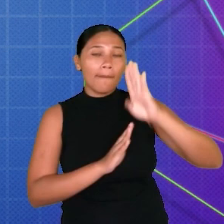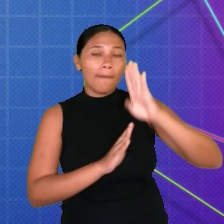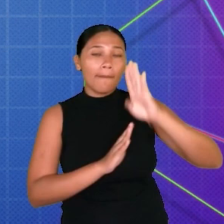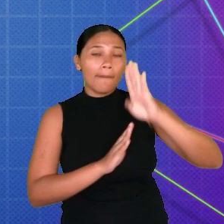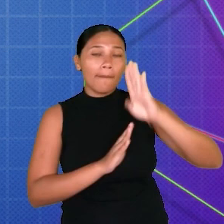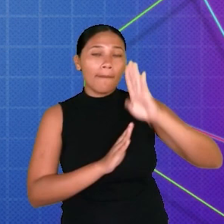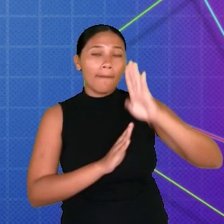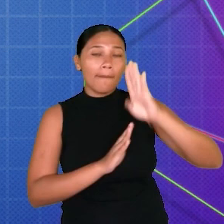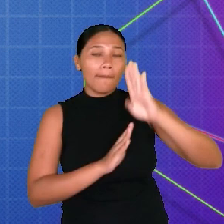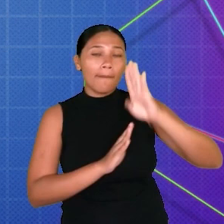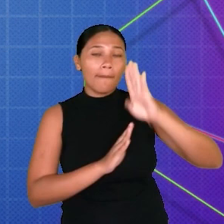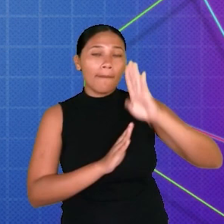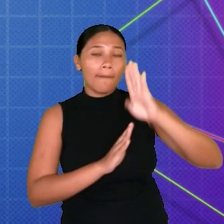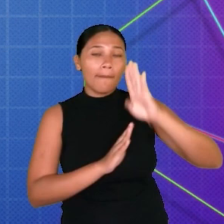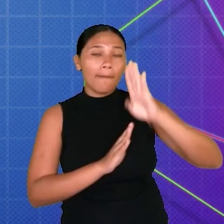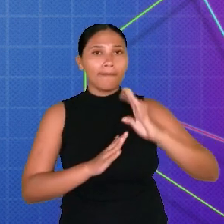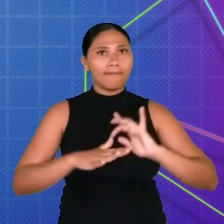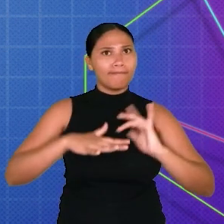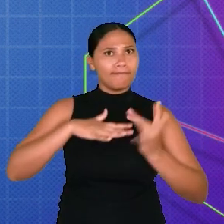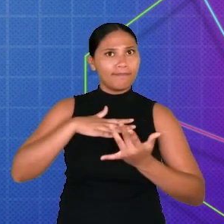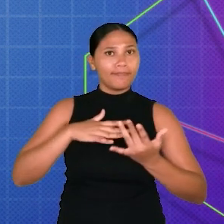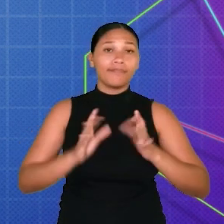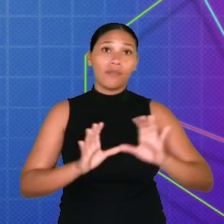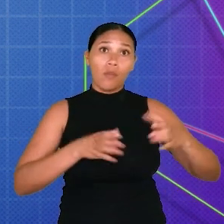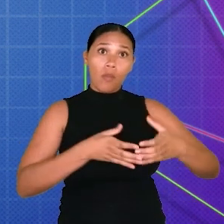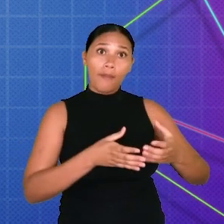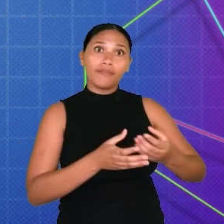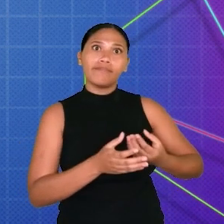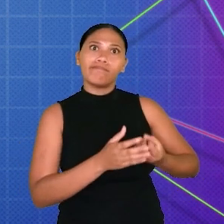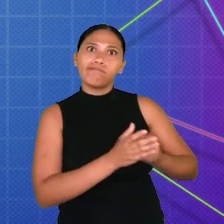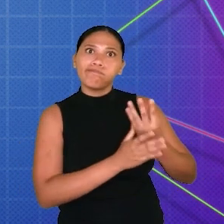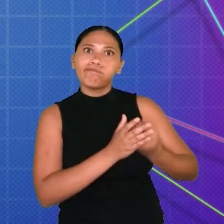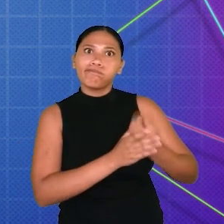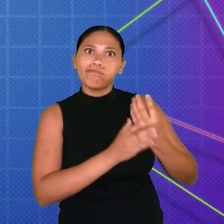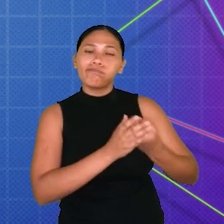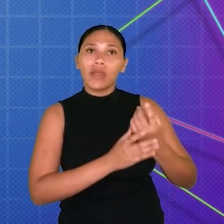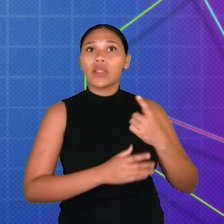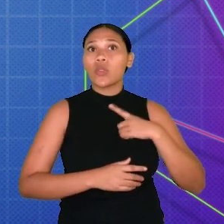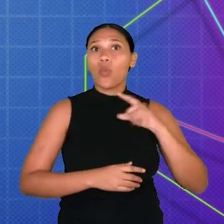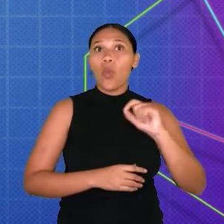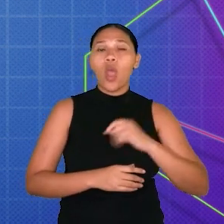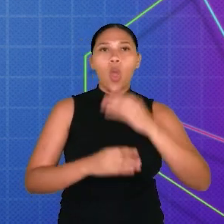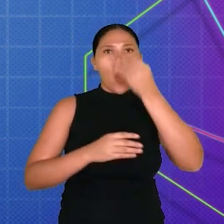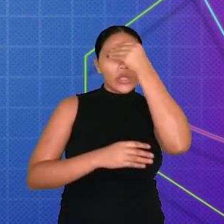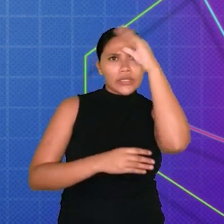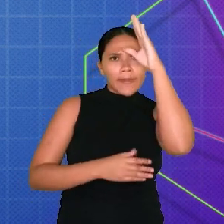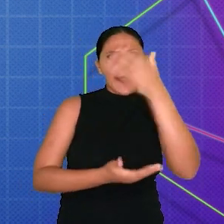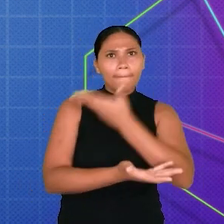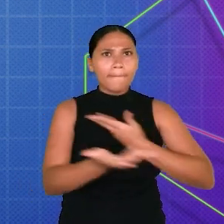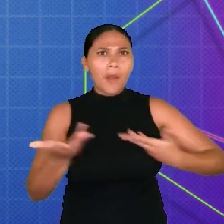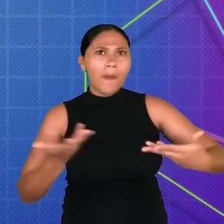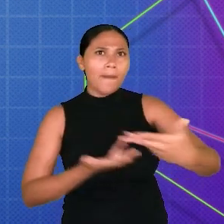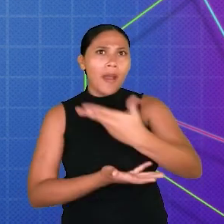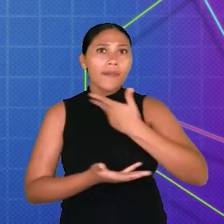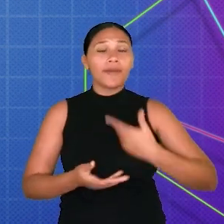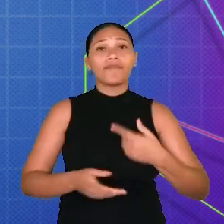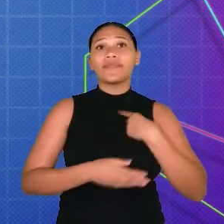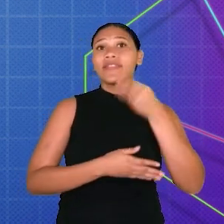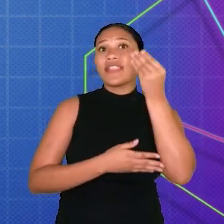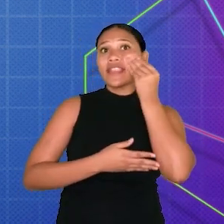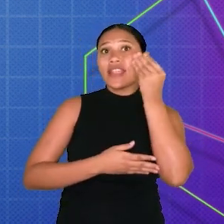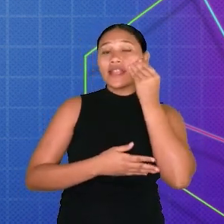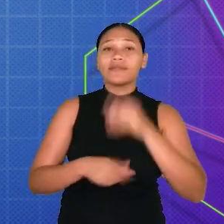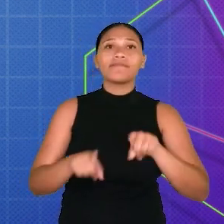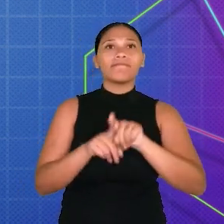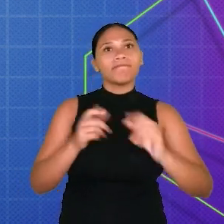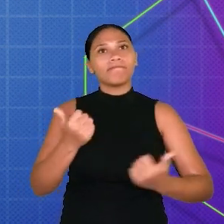referente ao tópico que o professor está citando. A comunidade de desenvolvedores independentes compartilha conhecimento entre si, fornecendo